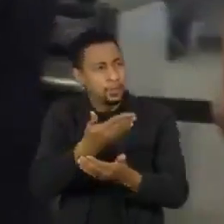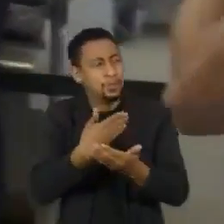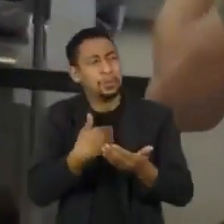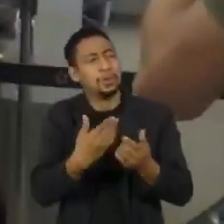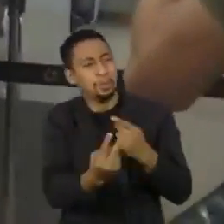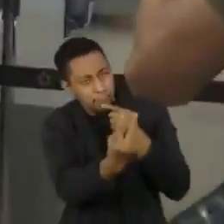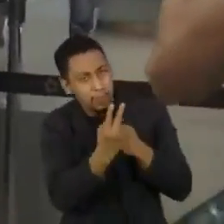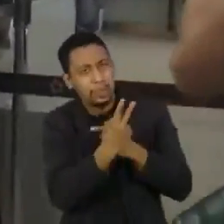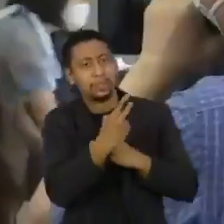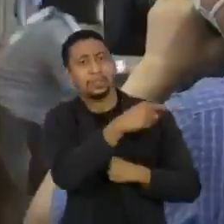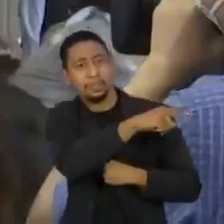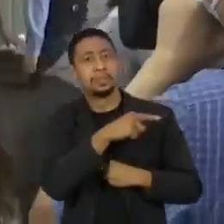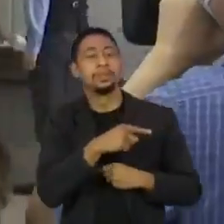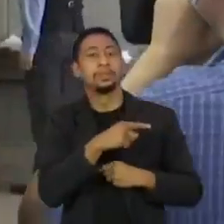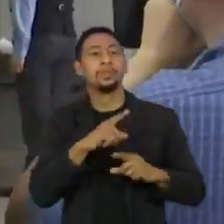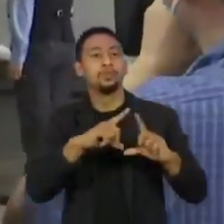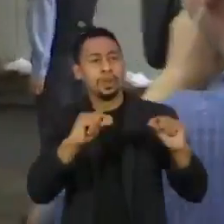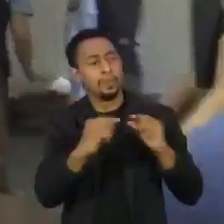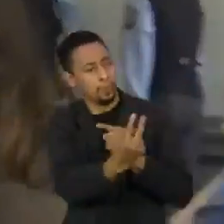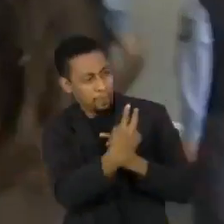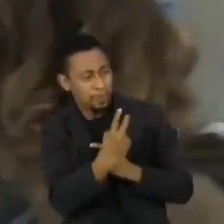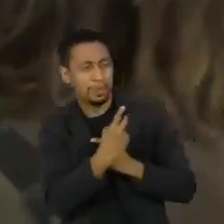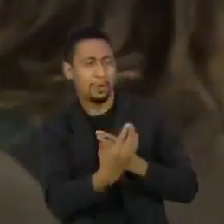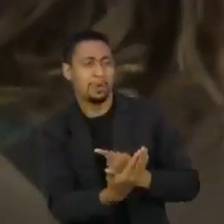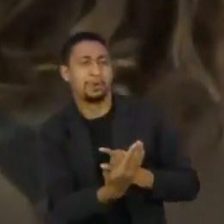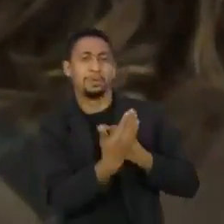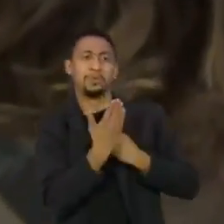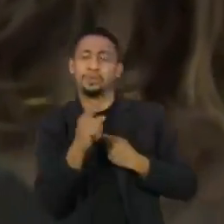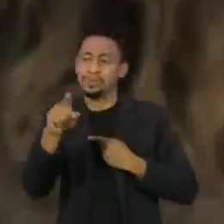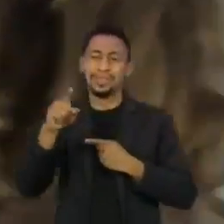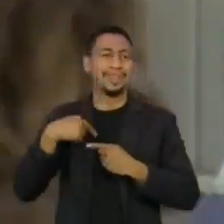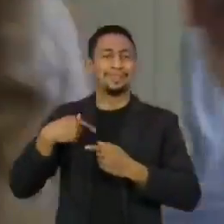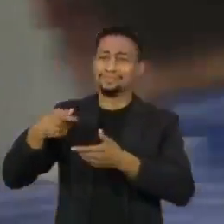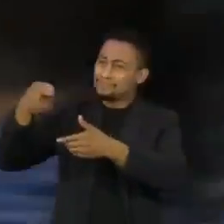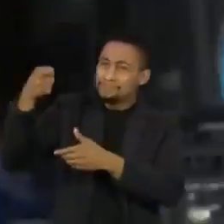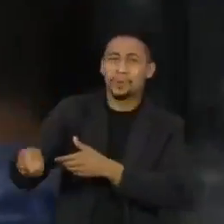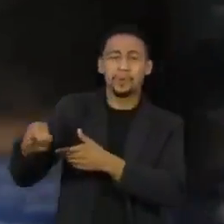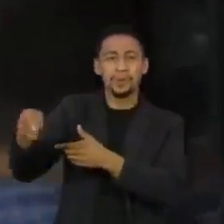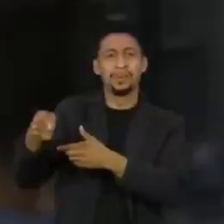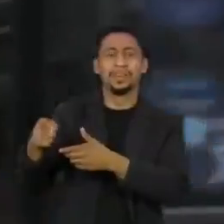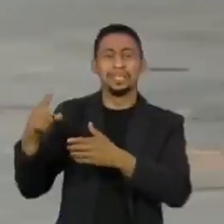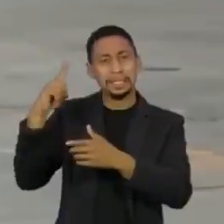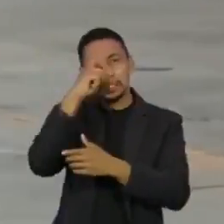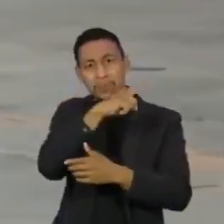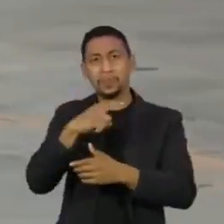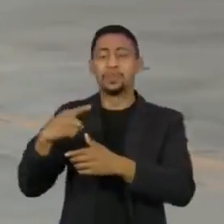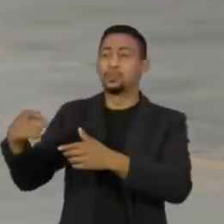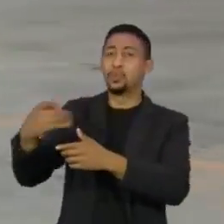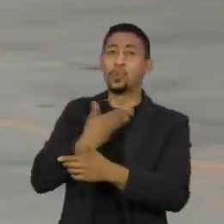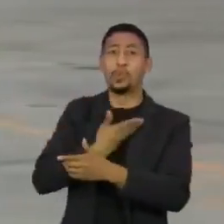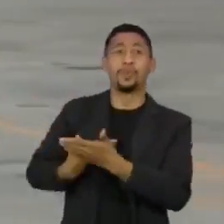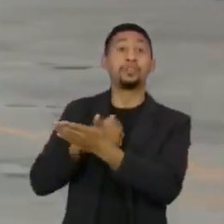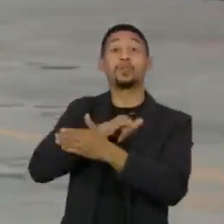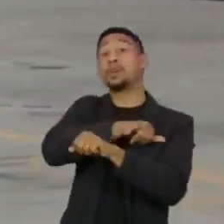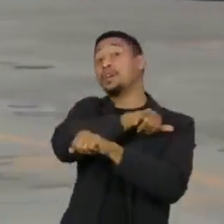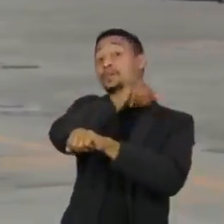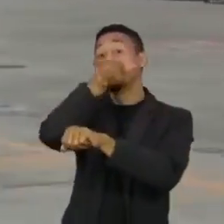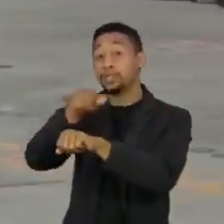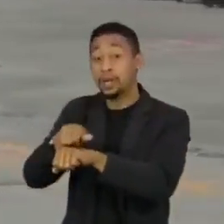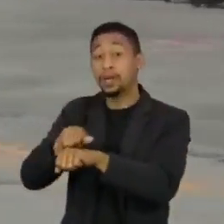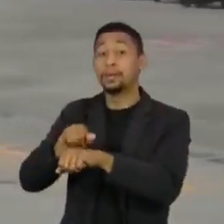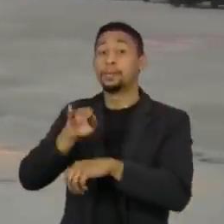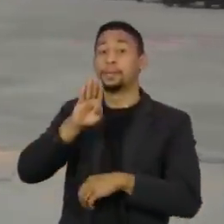as autoridades japonesas segundo atleta ela enfrentaria represálias do governo se voltasse para